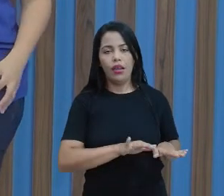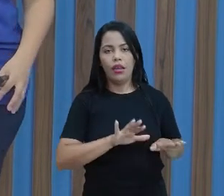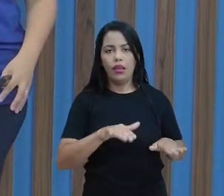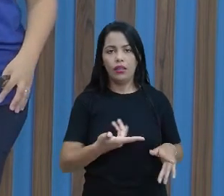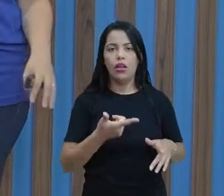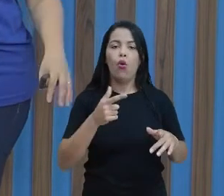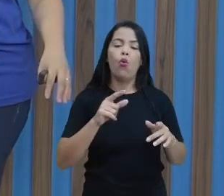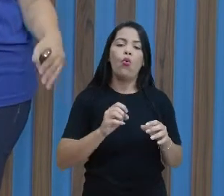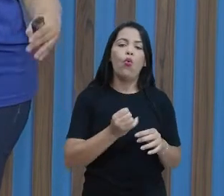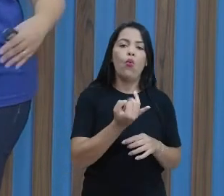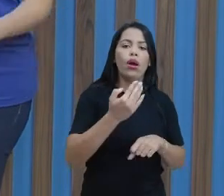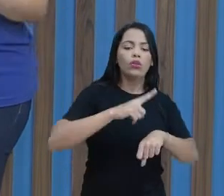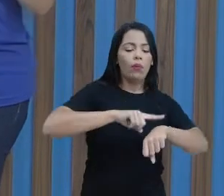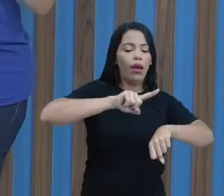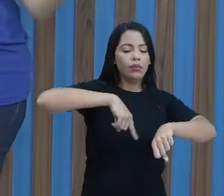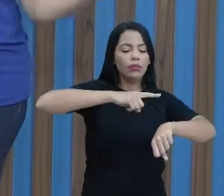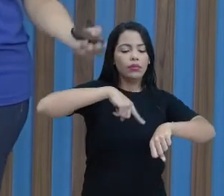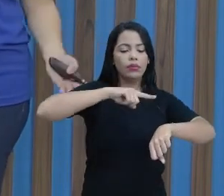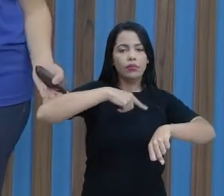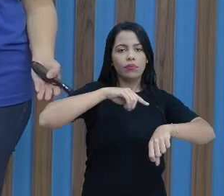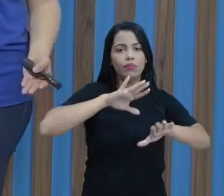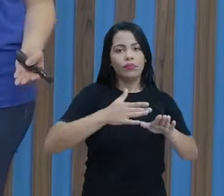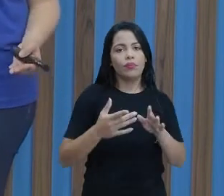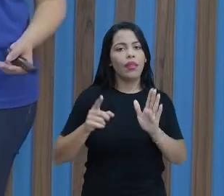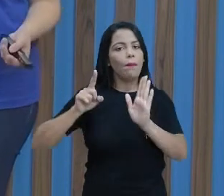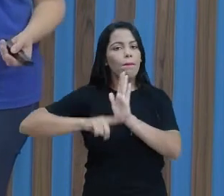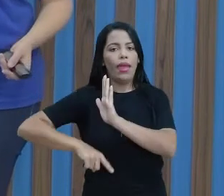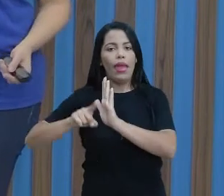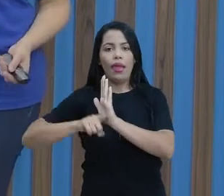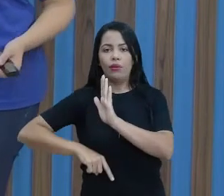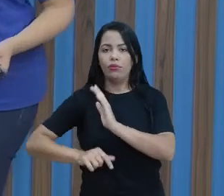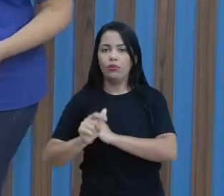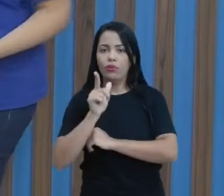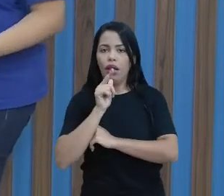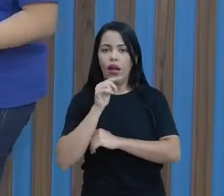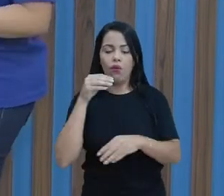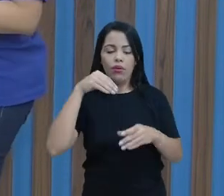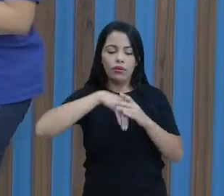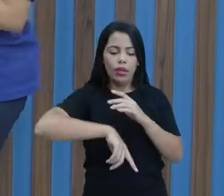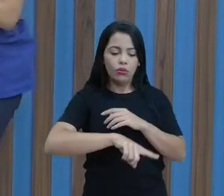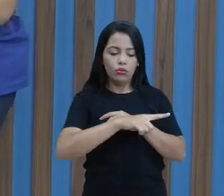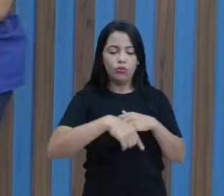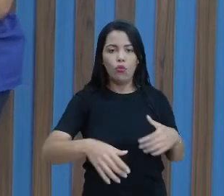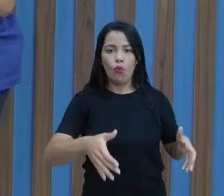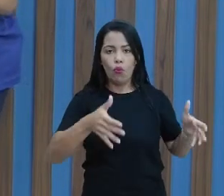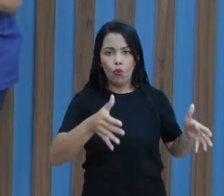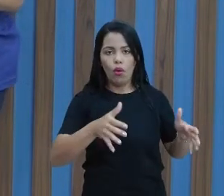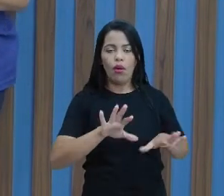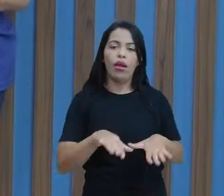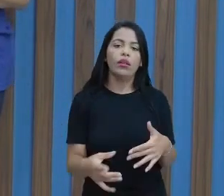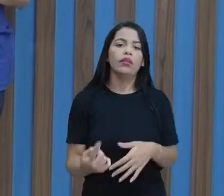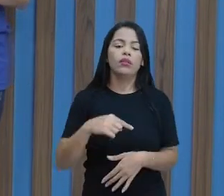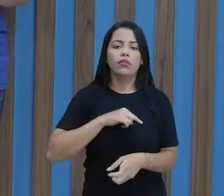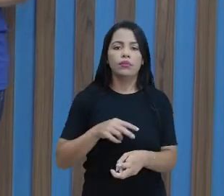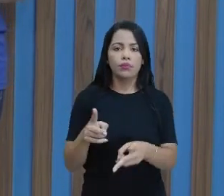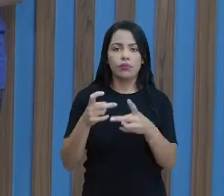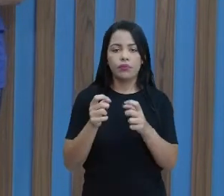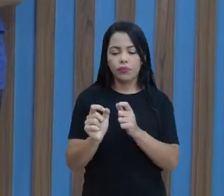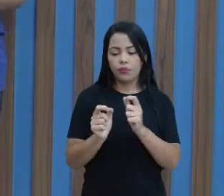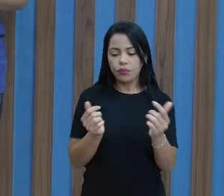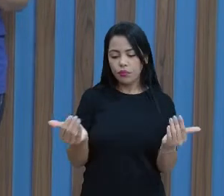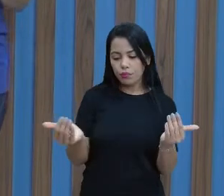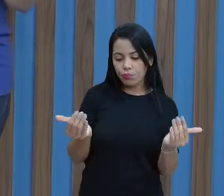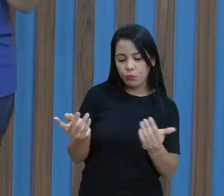Quanto mais tempo passava, menos água tinha dentro do reservatório, tá certo? Então aí verifique que a gente colocou os 2 gráficos